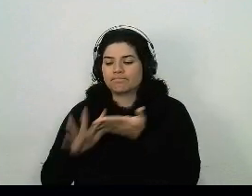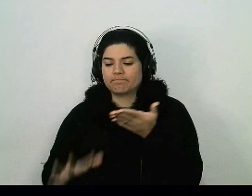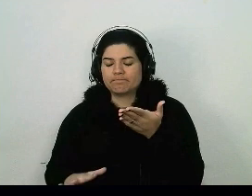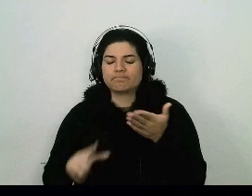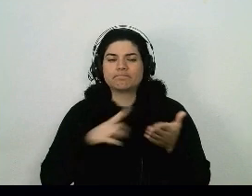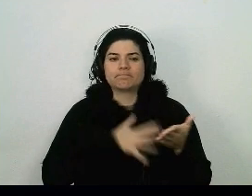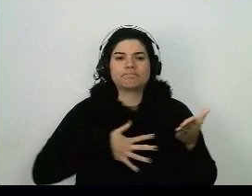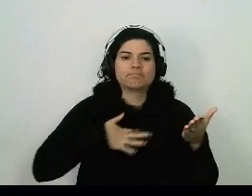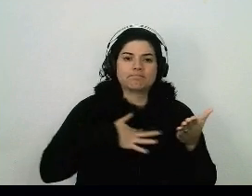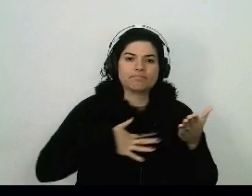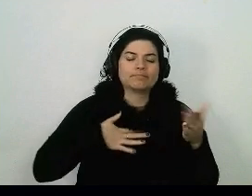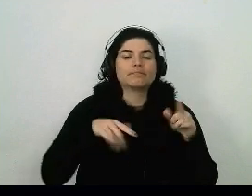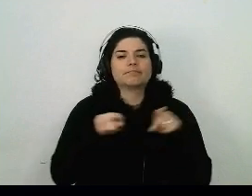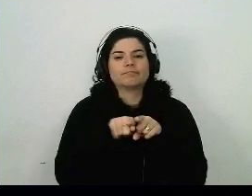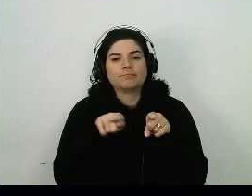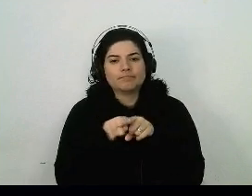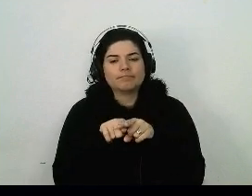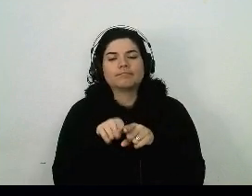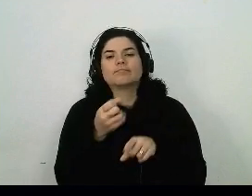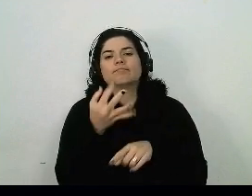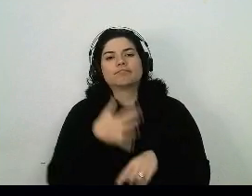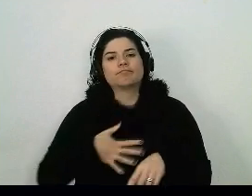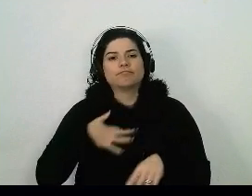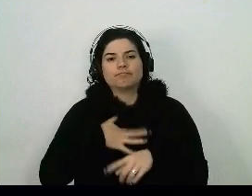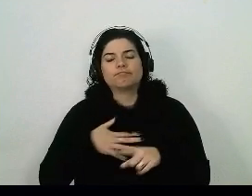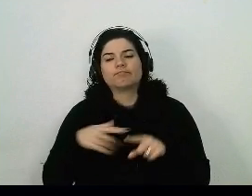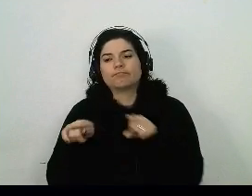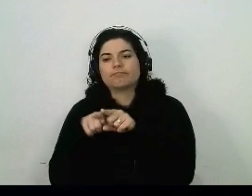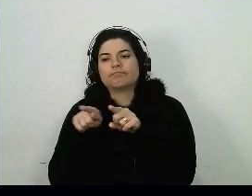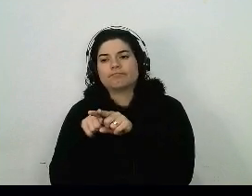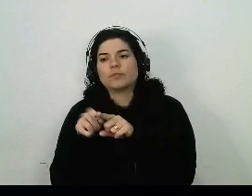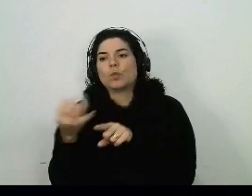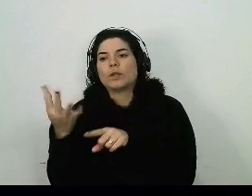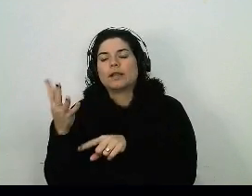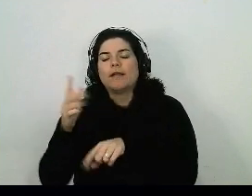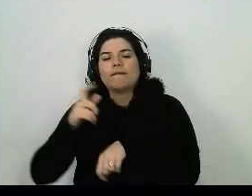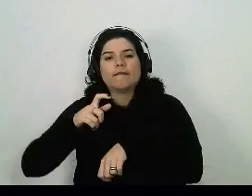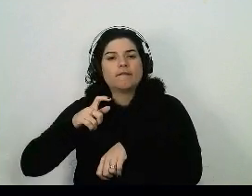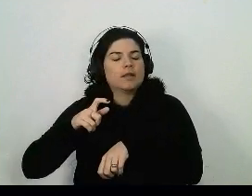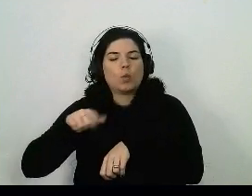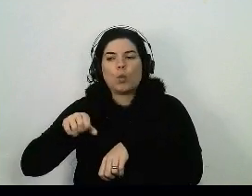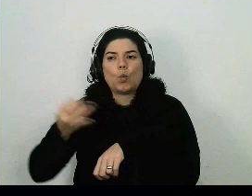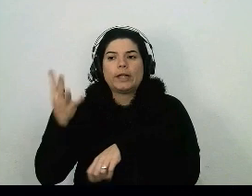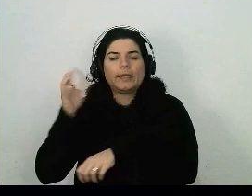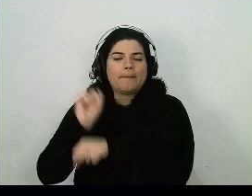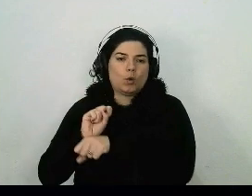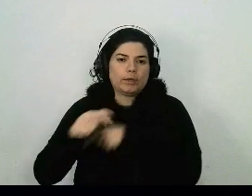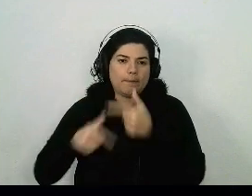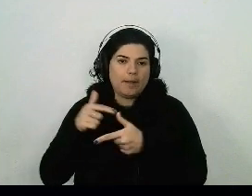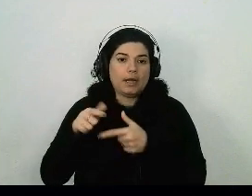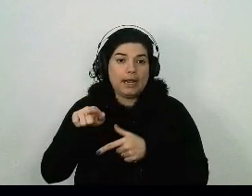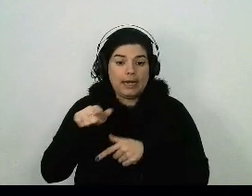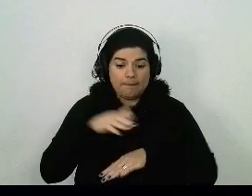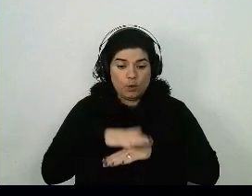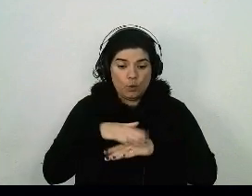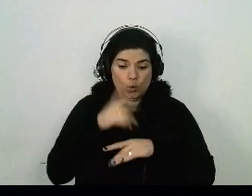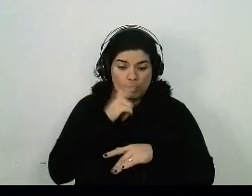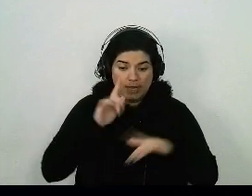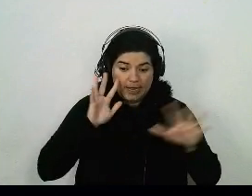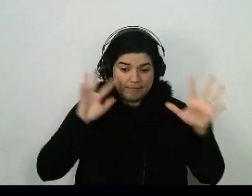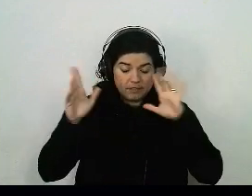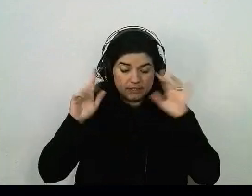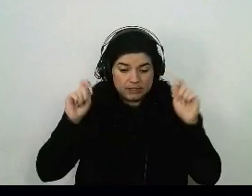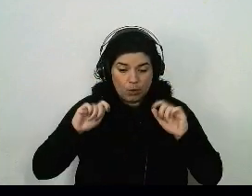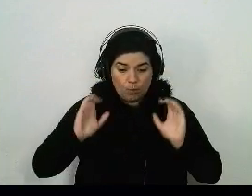quantidade de satisfação versus quantidade de interrupção e a pessoa tinha oportunidade de refletir e mudar o seu próprio comportamento